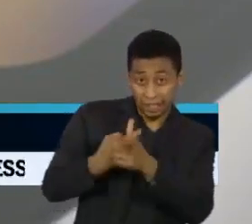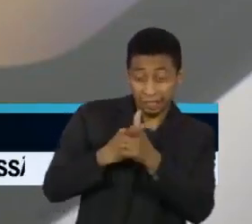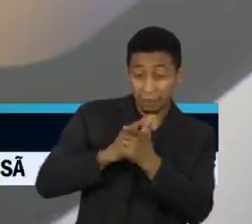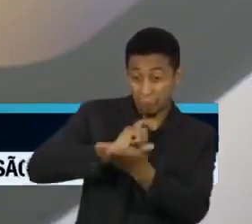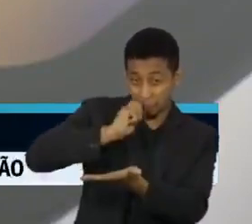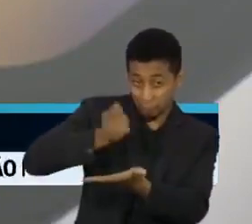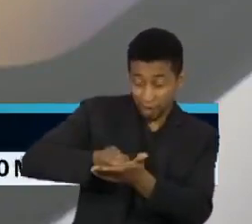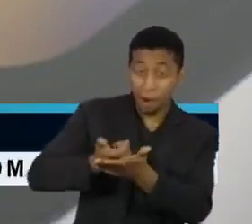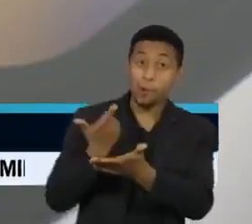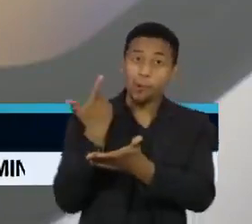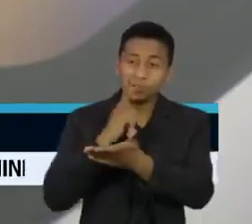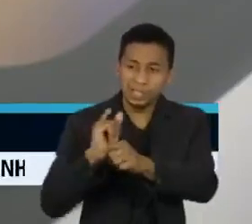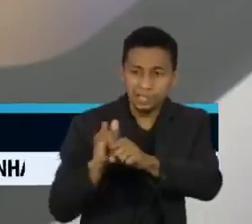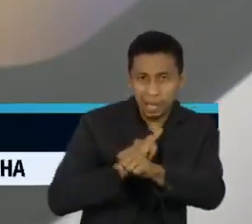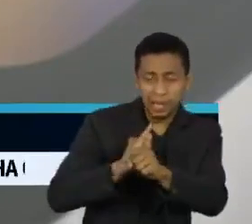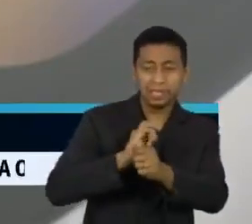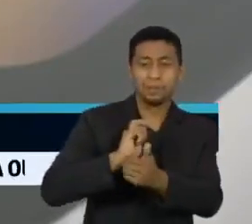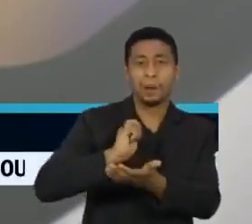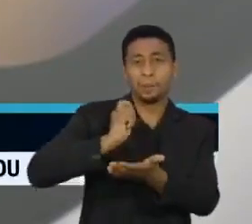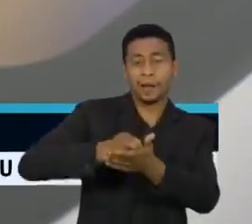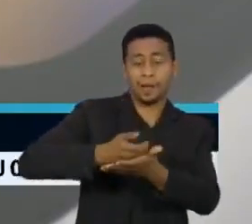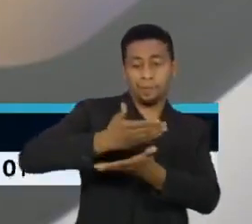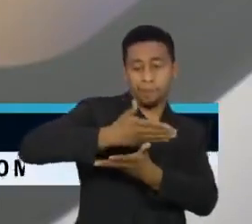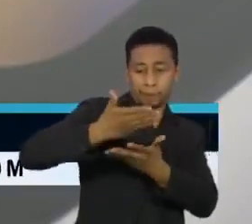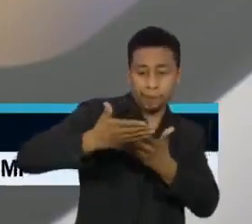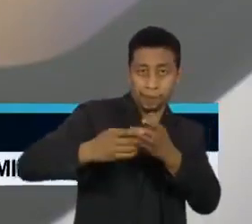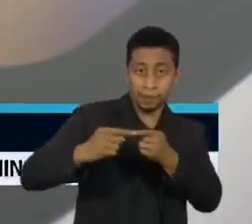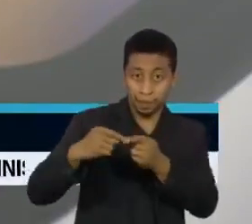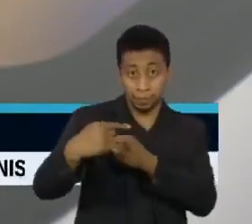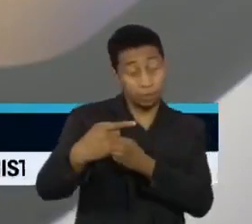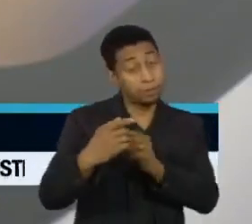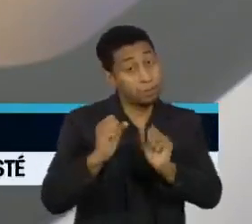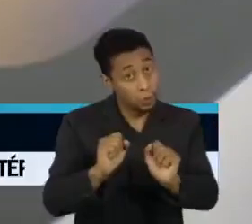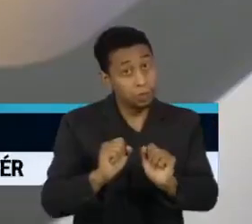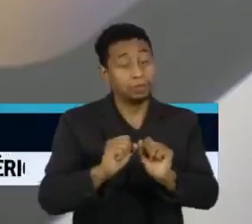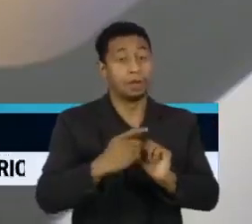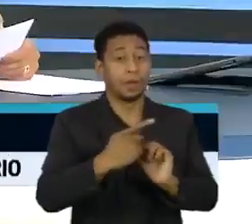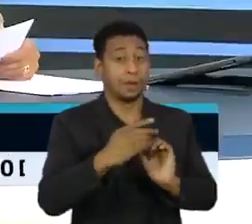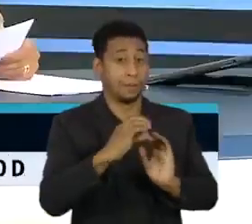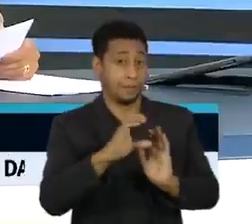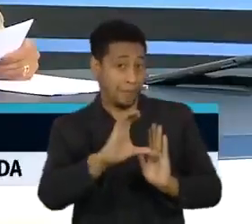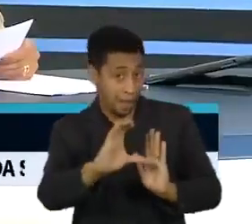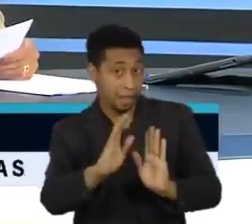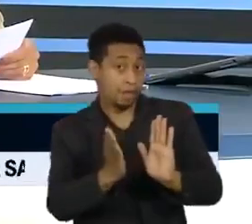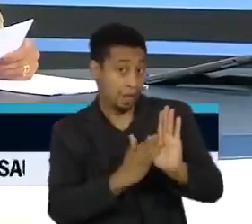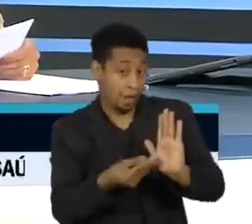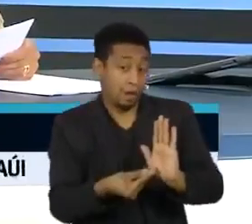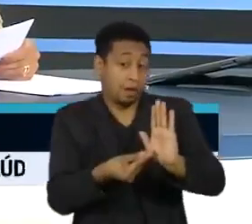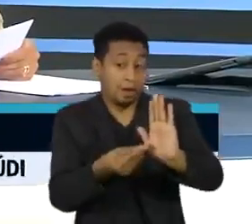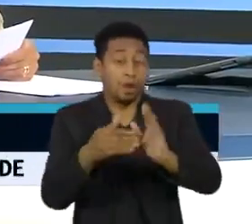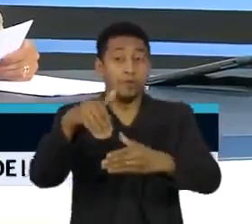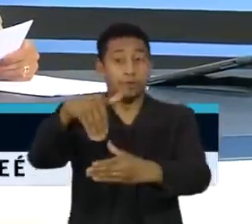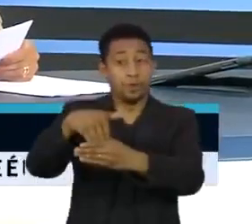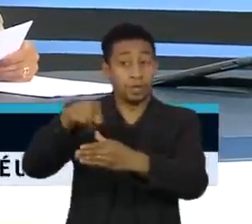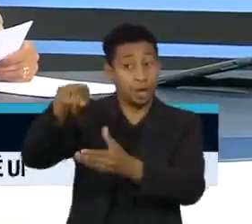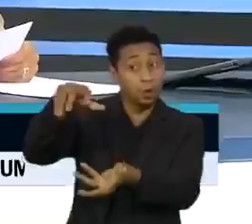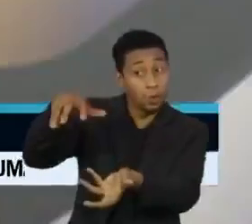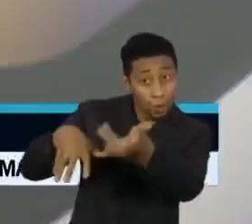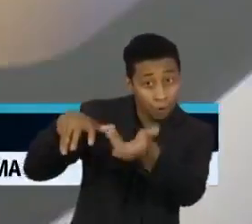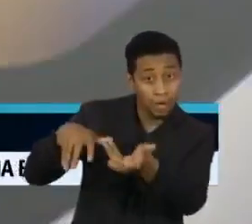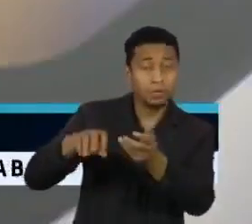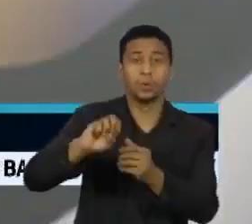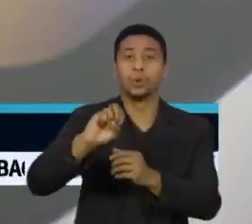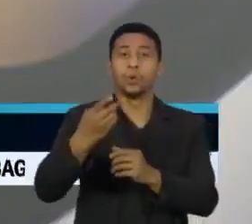bilhões, seja via uma PEC, né, votada, assim, torcendo para que seja aprovada no Congresso, ou